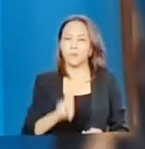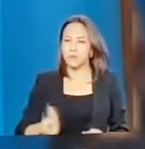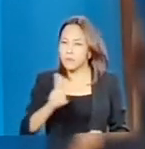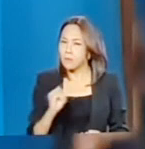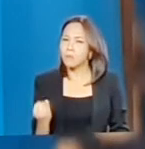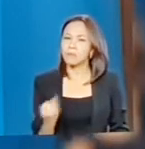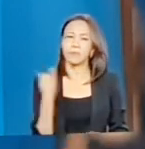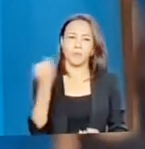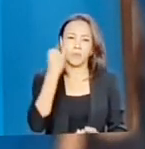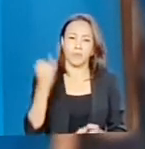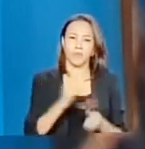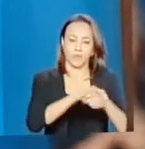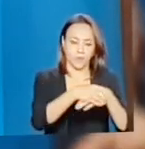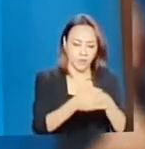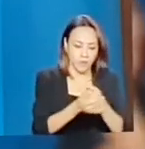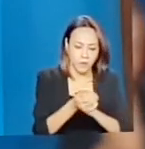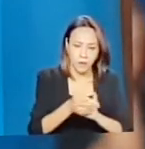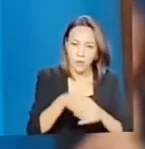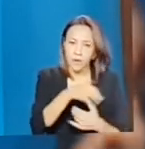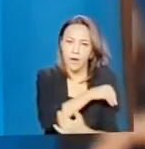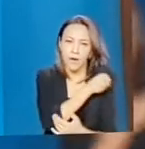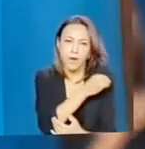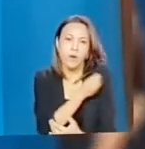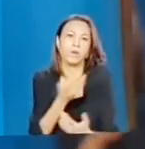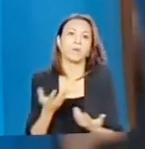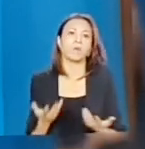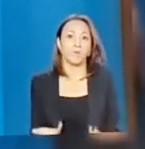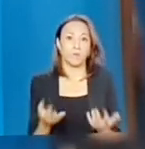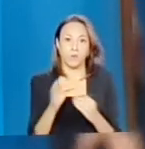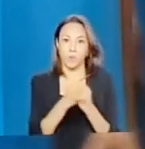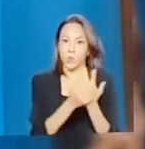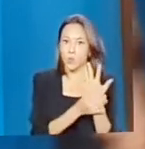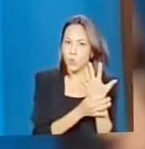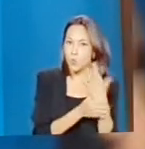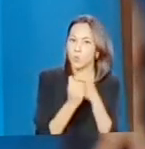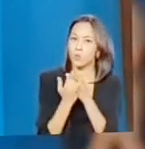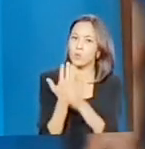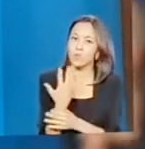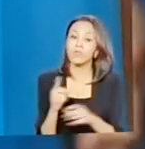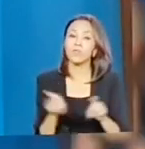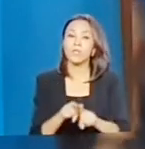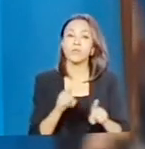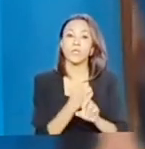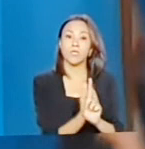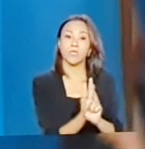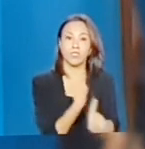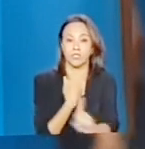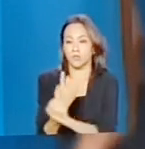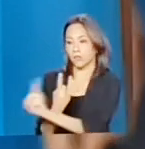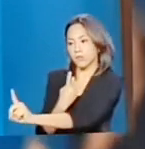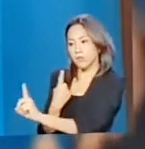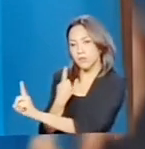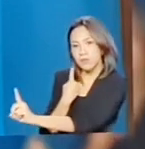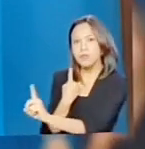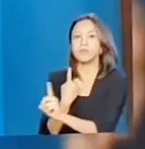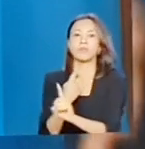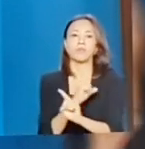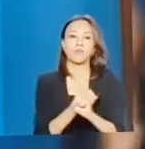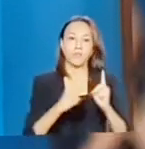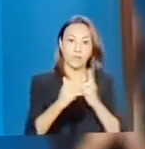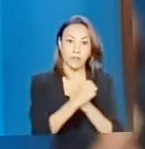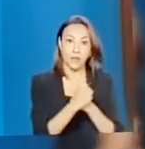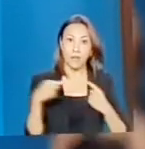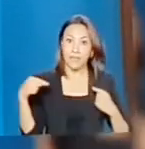a higiene das mãos são luvas. E o distanciamento social é a forma de ainda mais